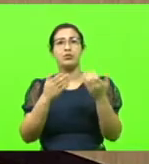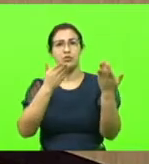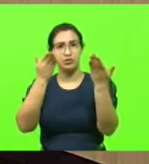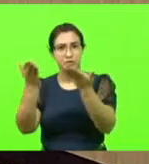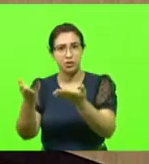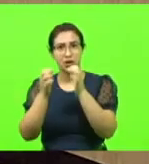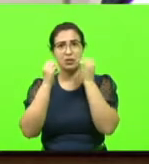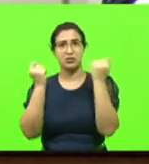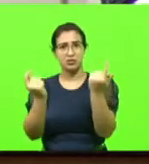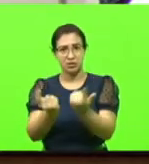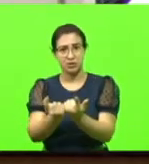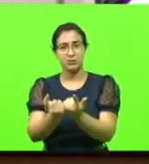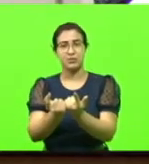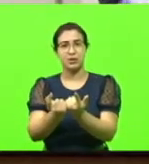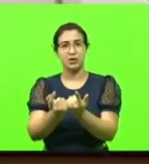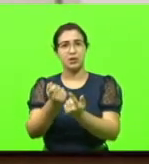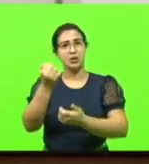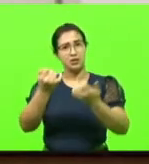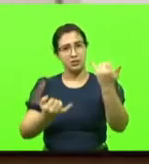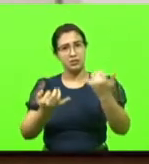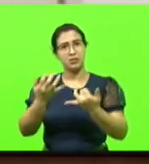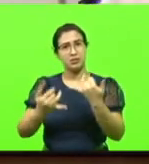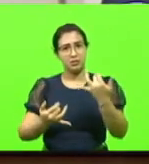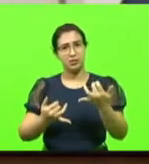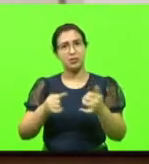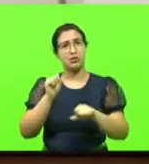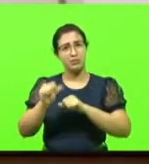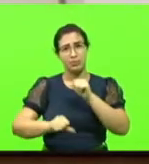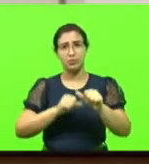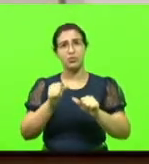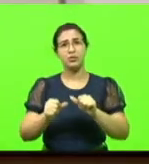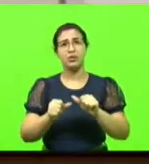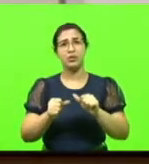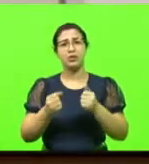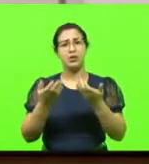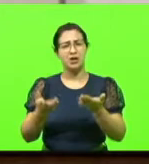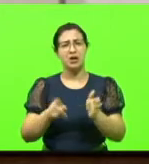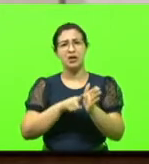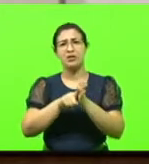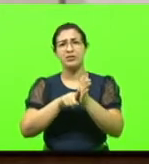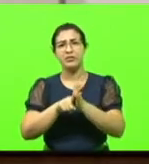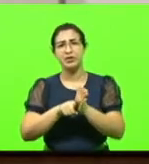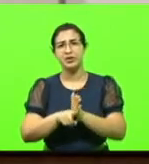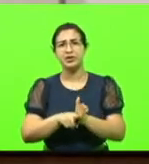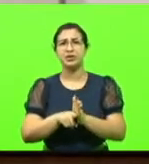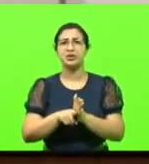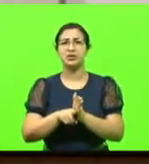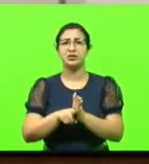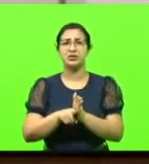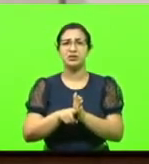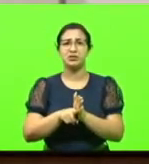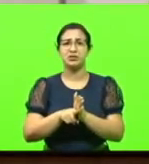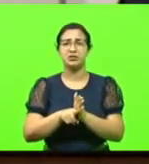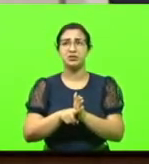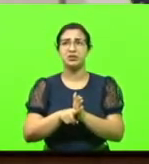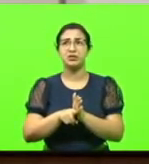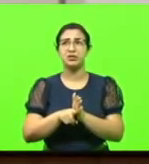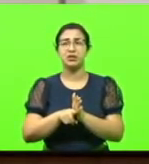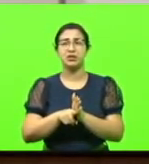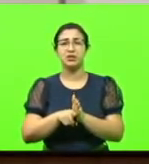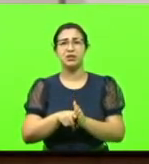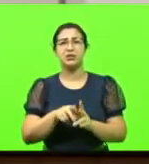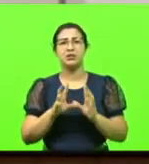na Assembleia para podermos mudar o critério da vigilância e do critério de